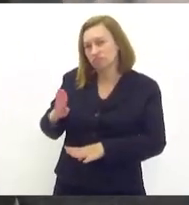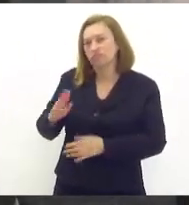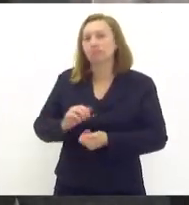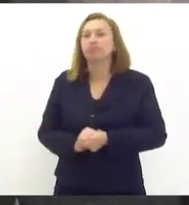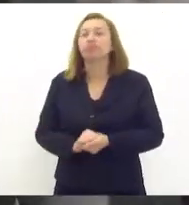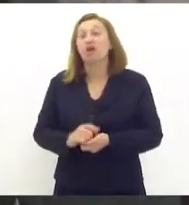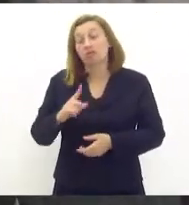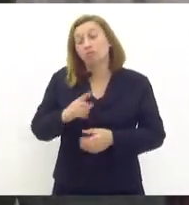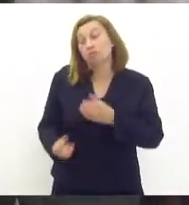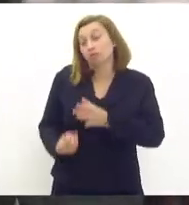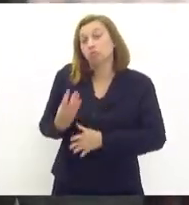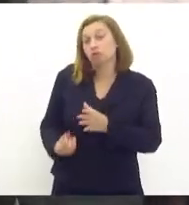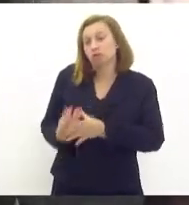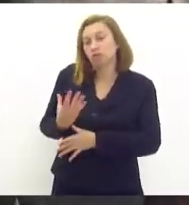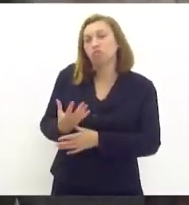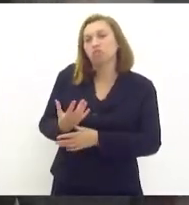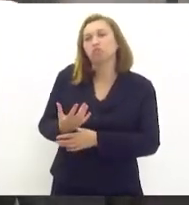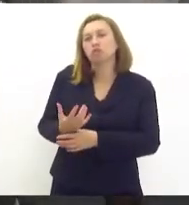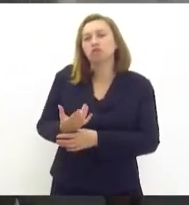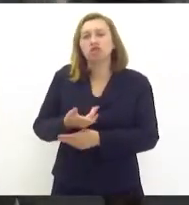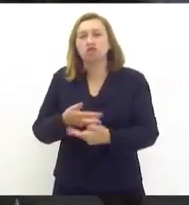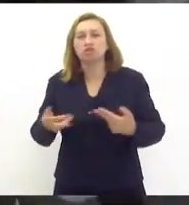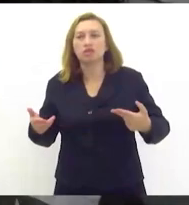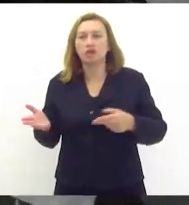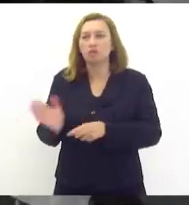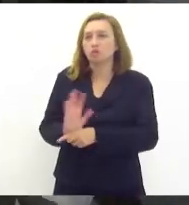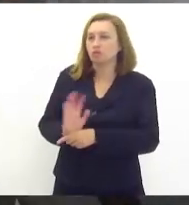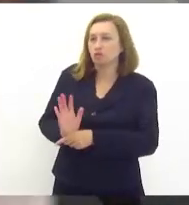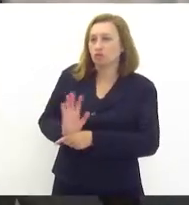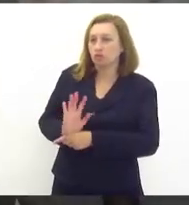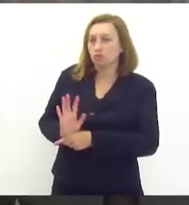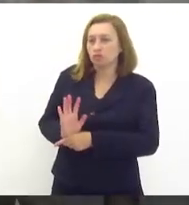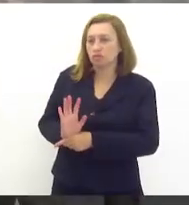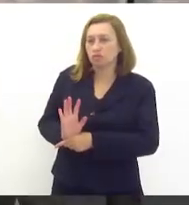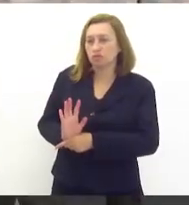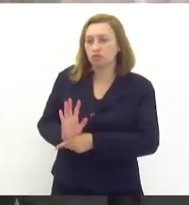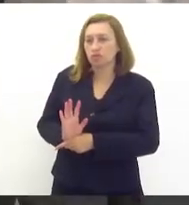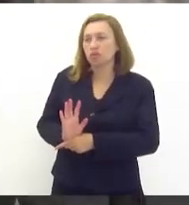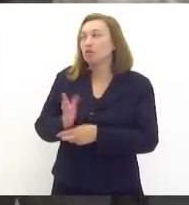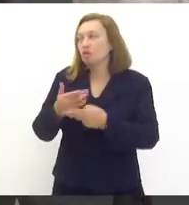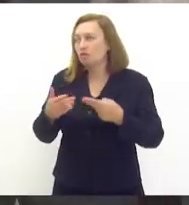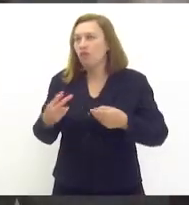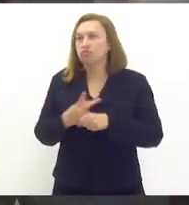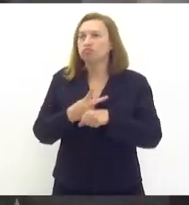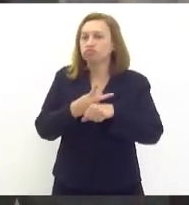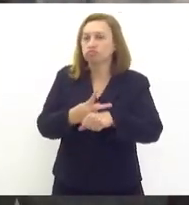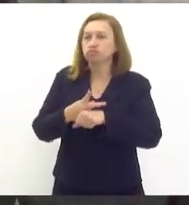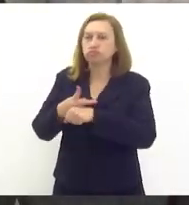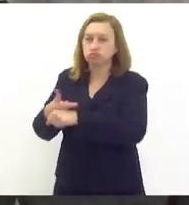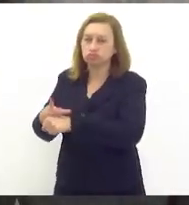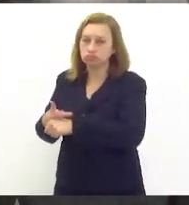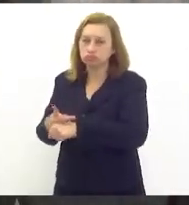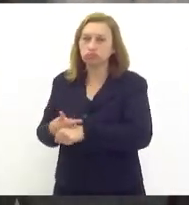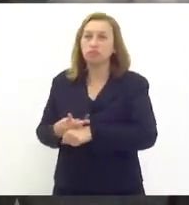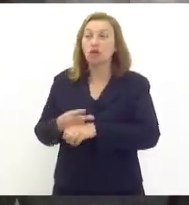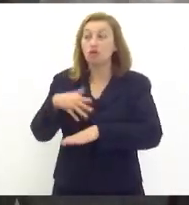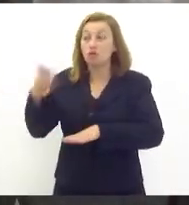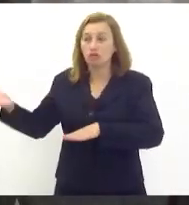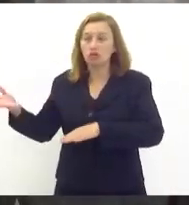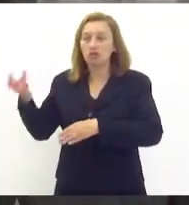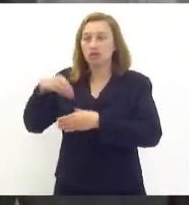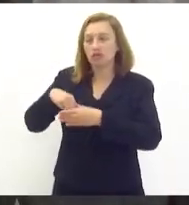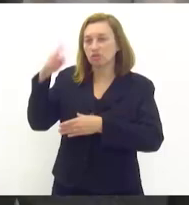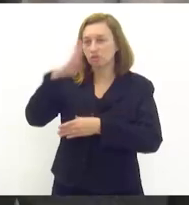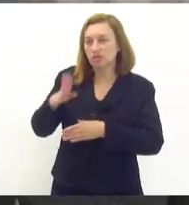uma produção muito grande de centenas de filmes e inclusive muitos premiados nacionalmente internacionalmente e